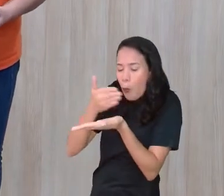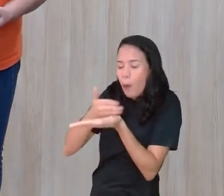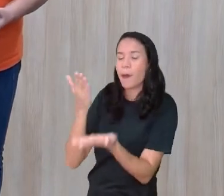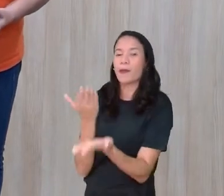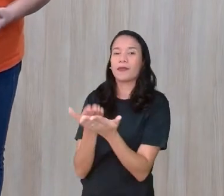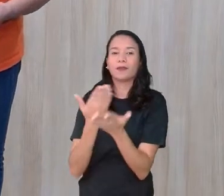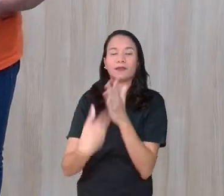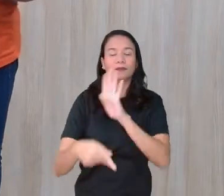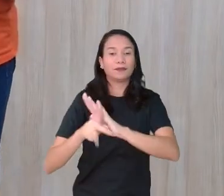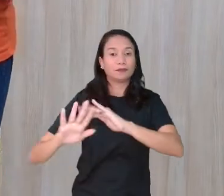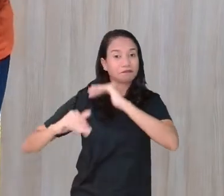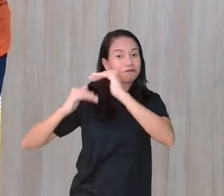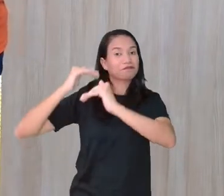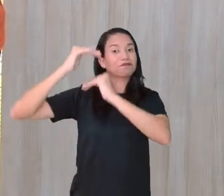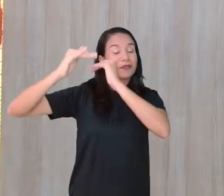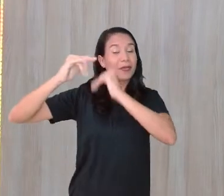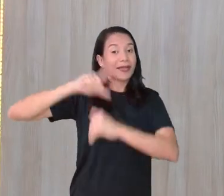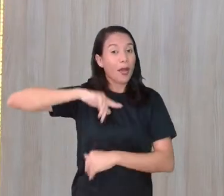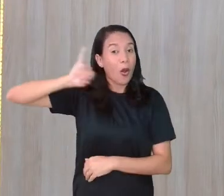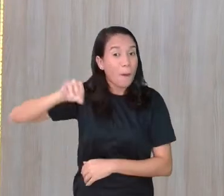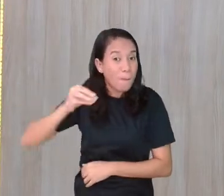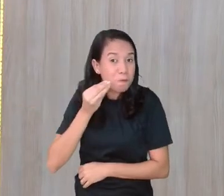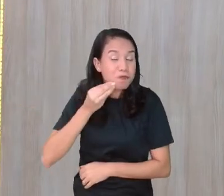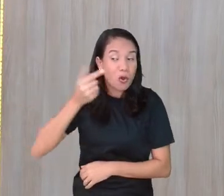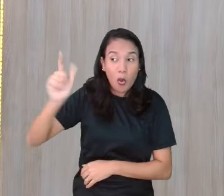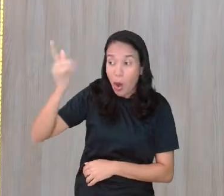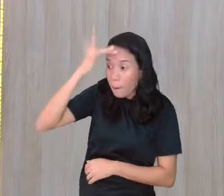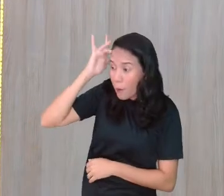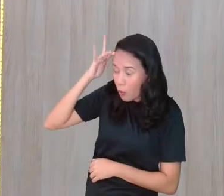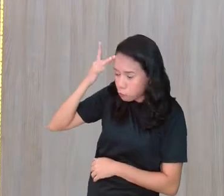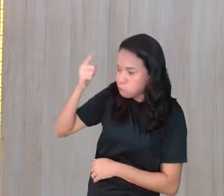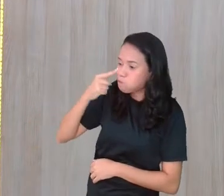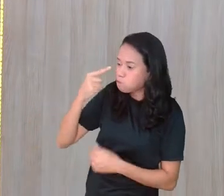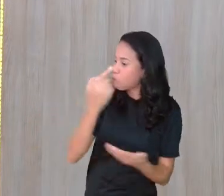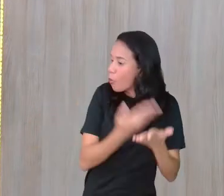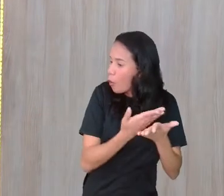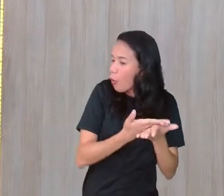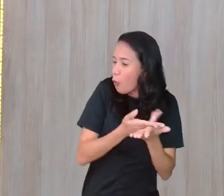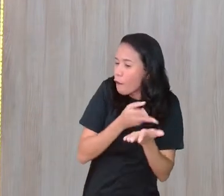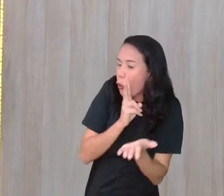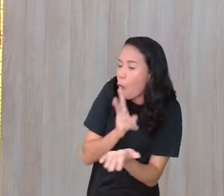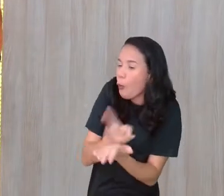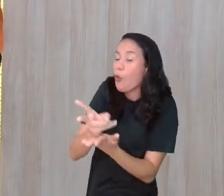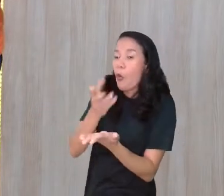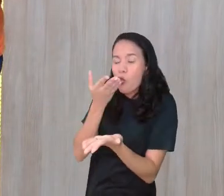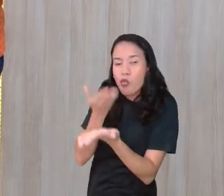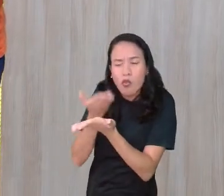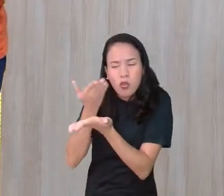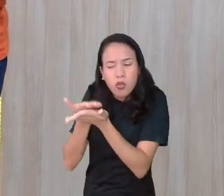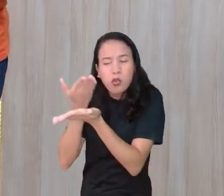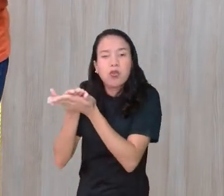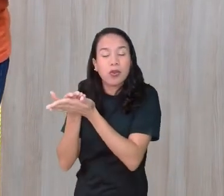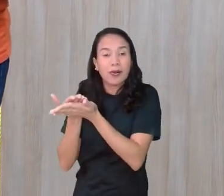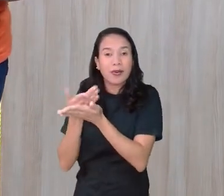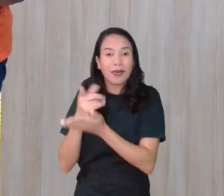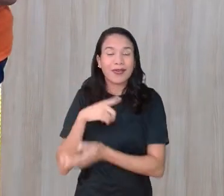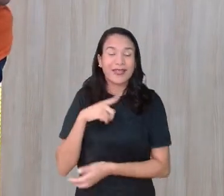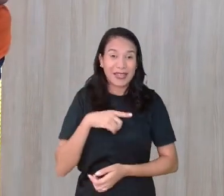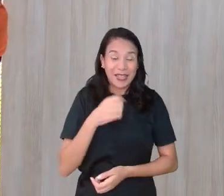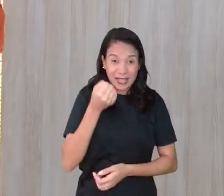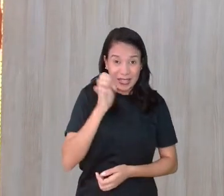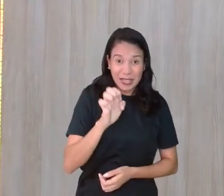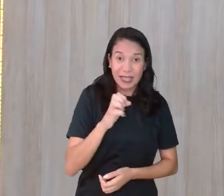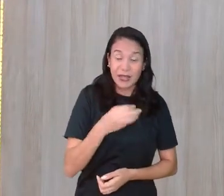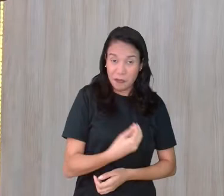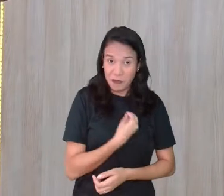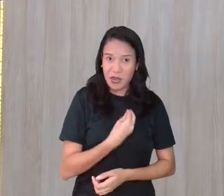da evolução e deu oportunidade para outros continuarem. Ele não teve oportunidade de continuar. Eu acredito que se Lamarck